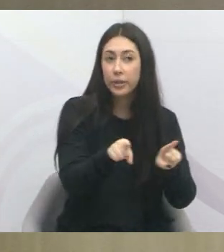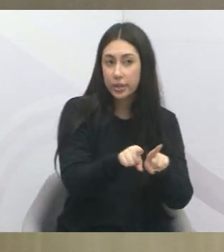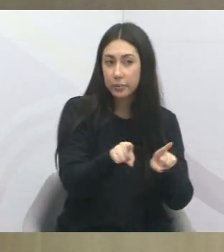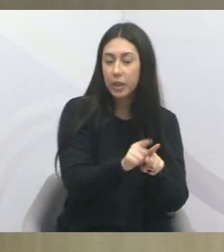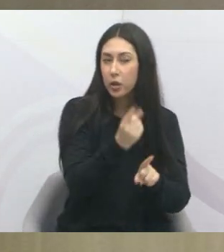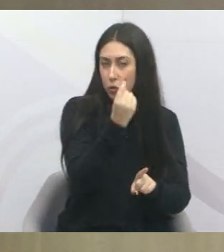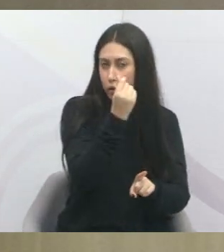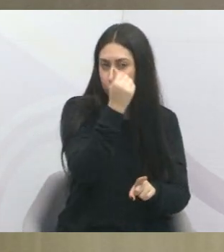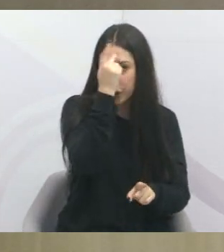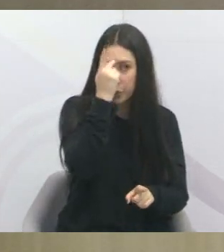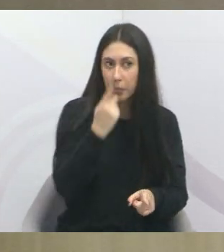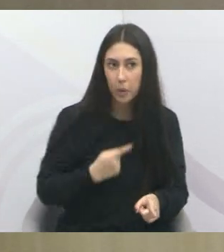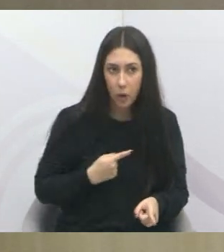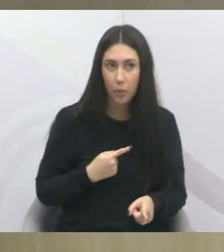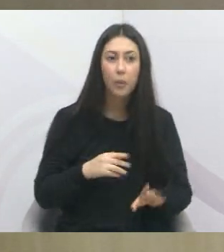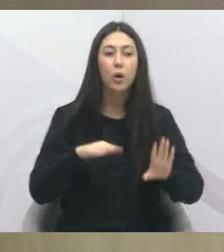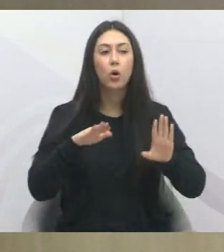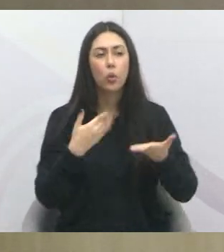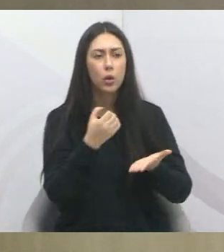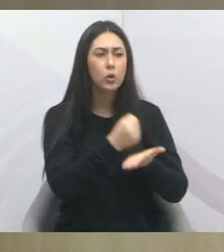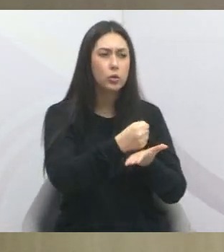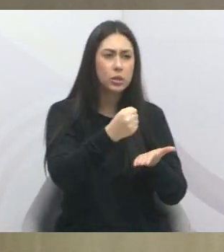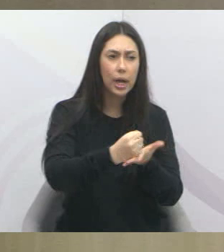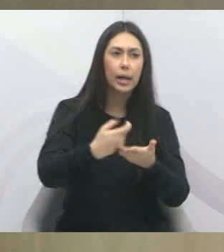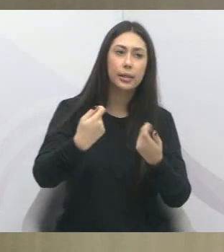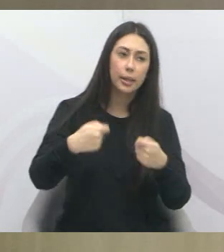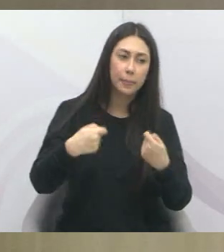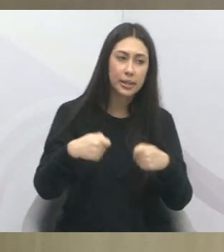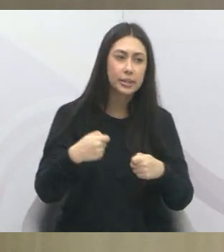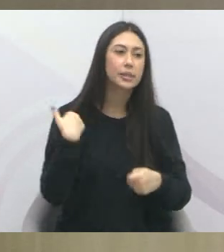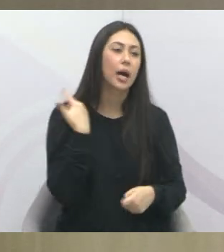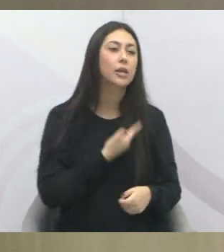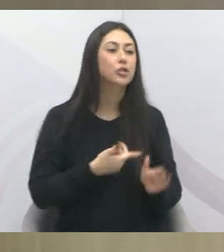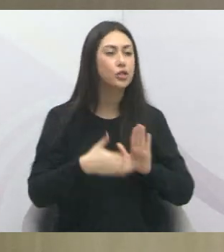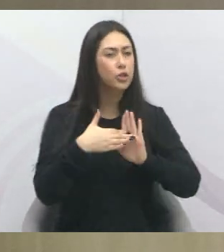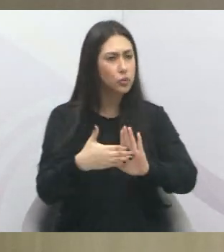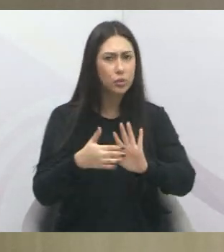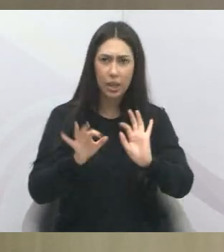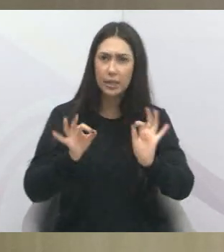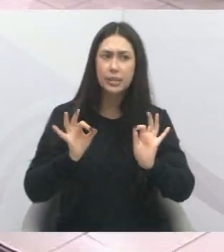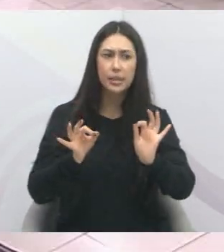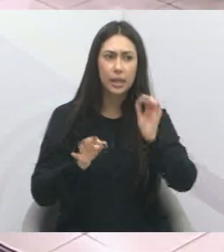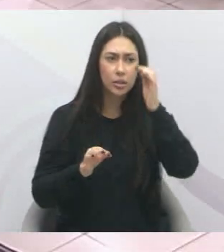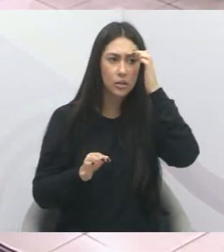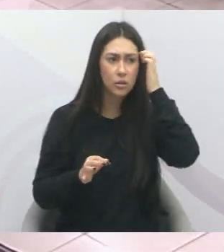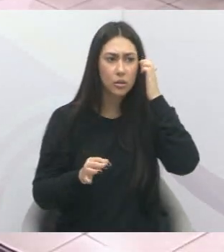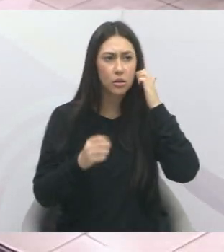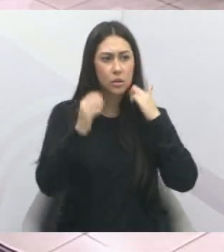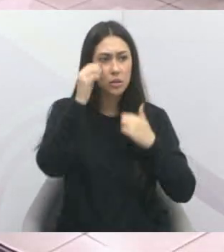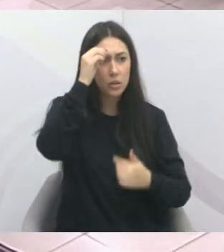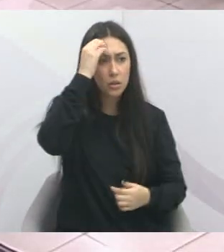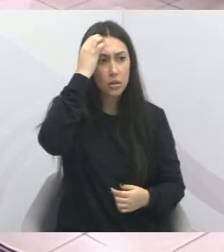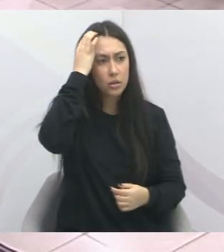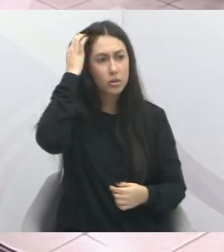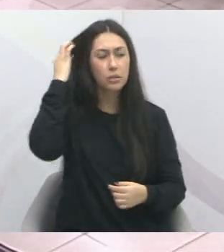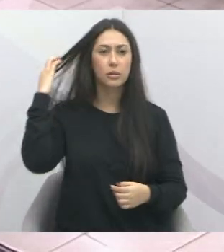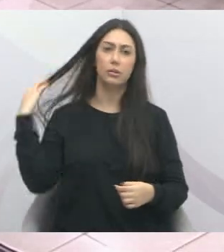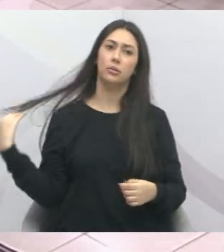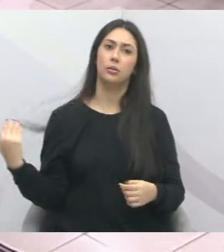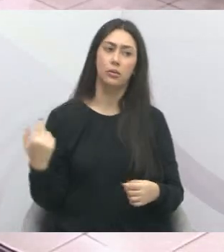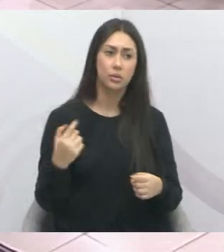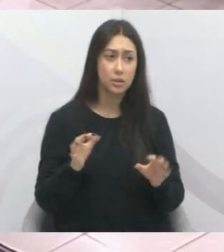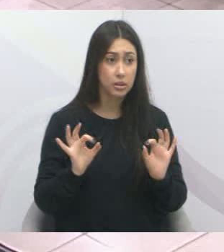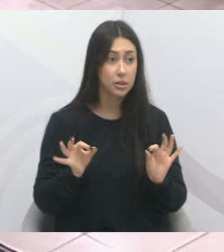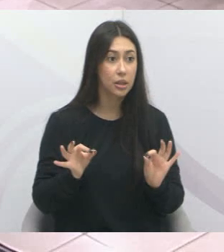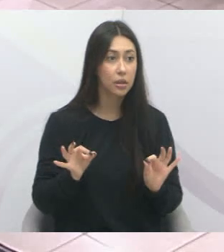Tesouro. Né? Quando faz uma contratação e precisa, a gente complementa. É isso, Marília? Foi a discussão que nós fizemos Isso mesmo. Foi